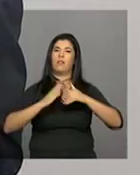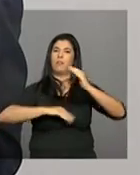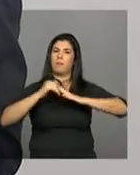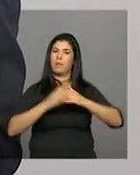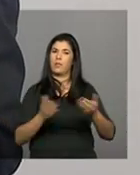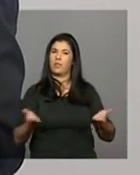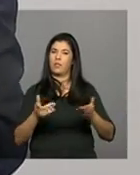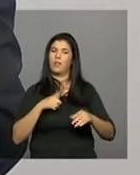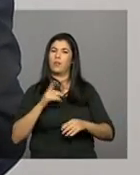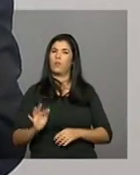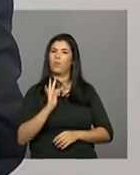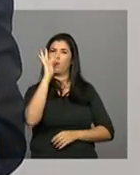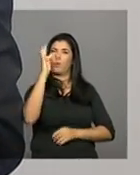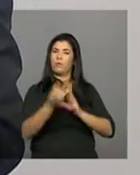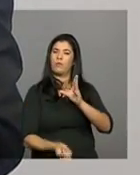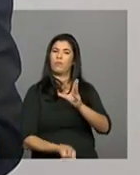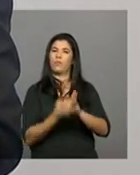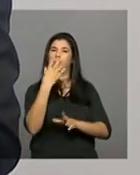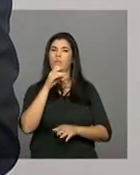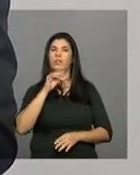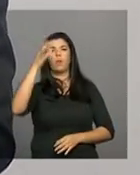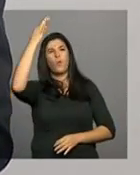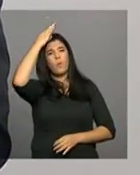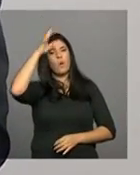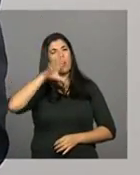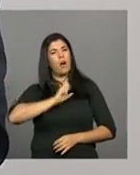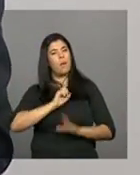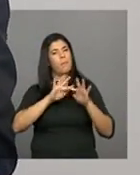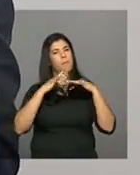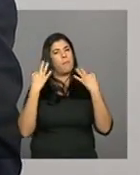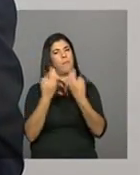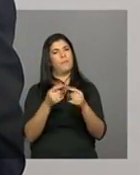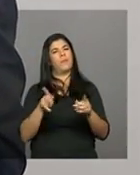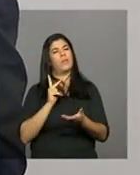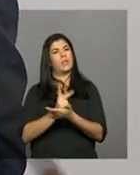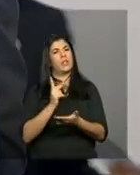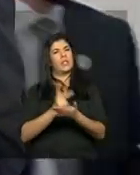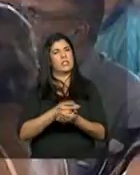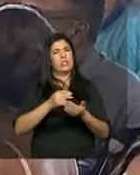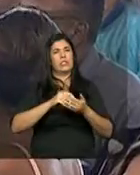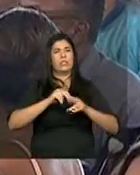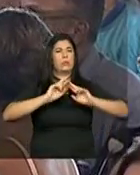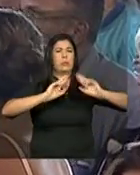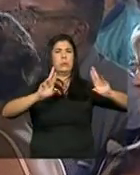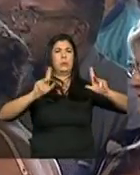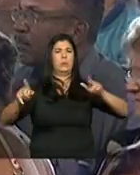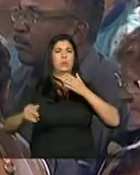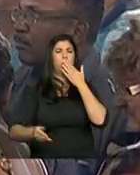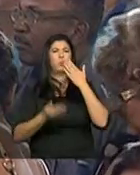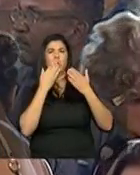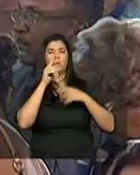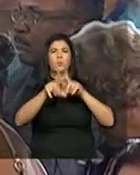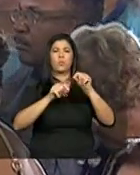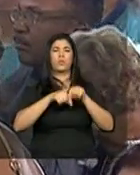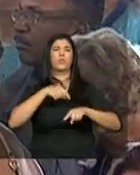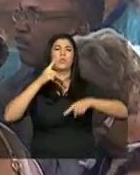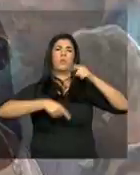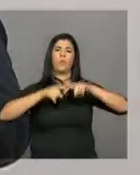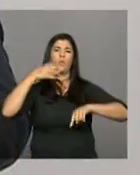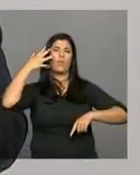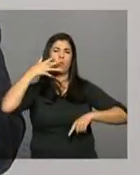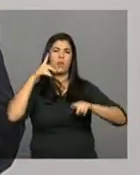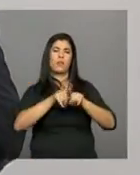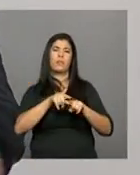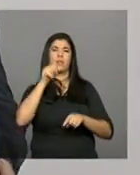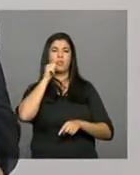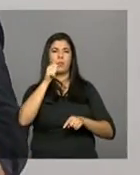de brotar um espírito de amor e de fraternidade, sem coloração partidária, mas no compromisso com as